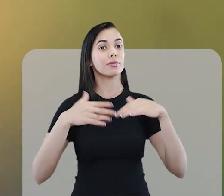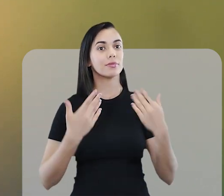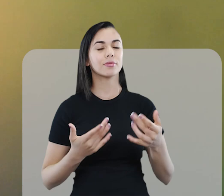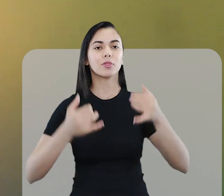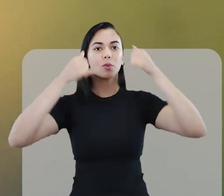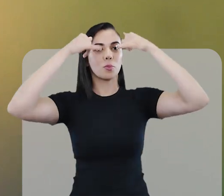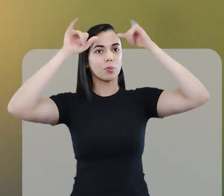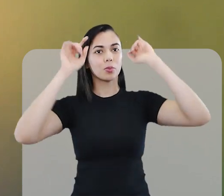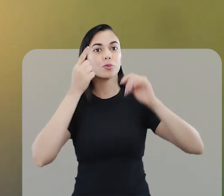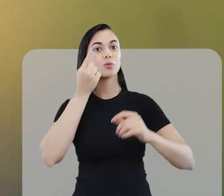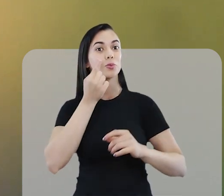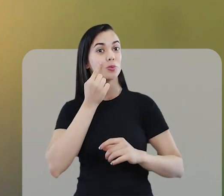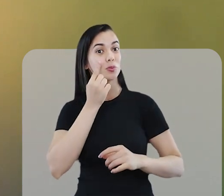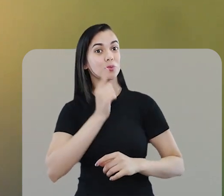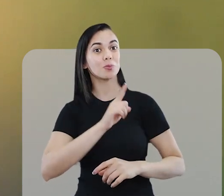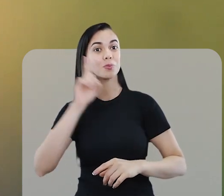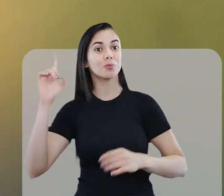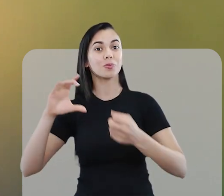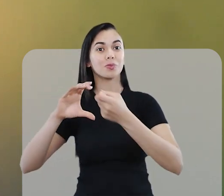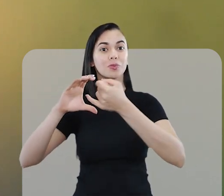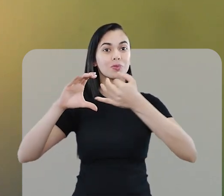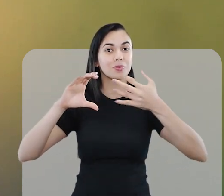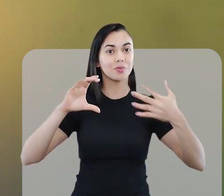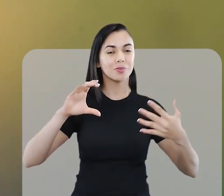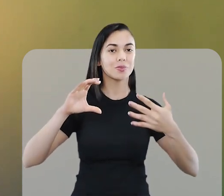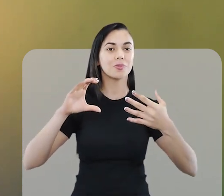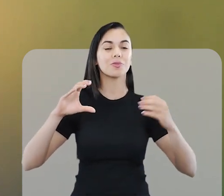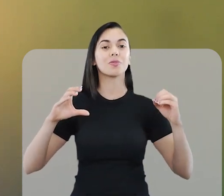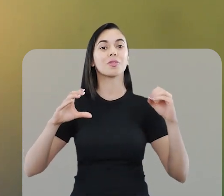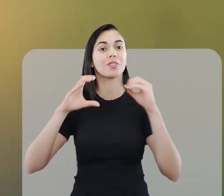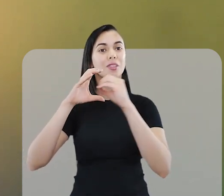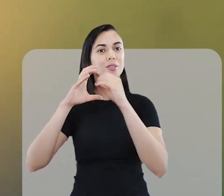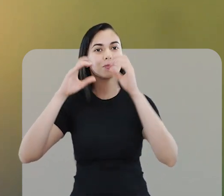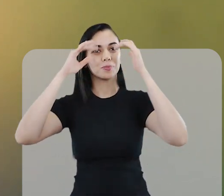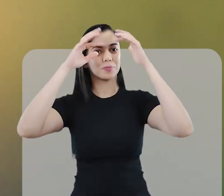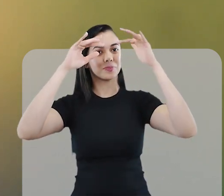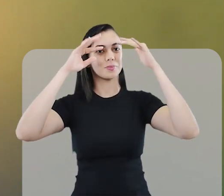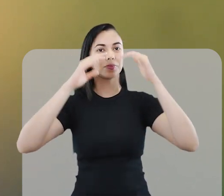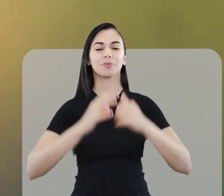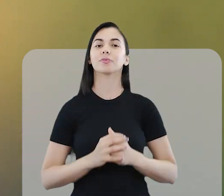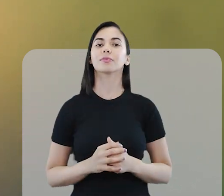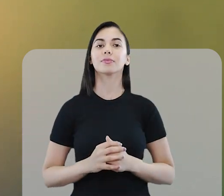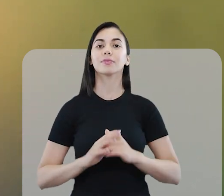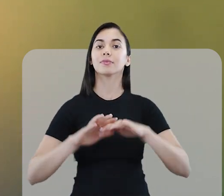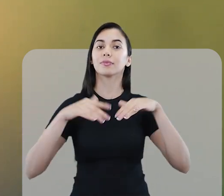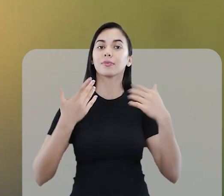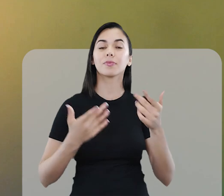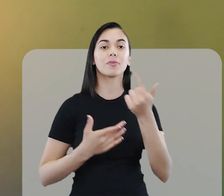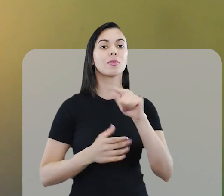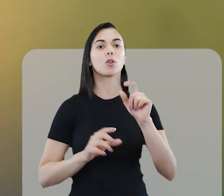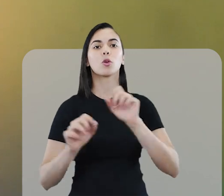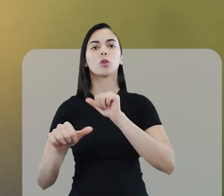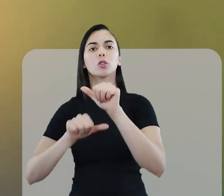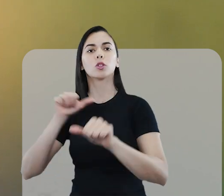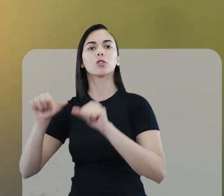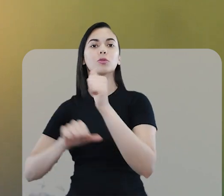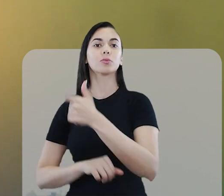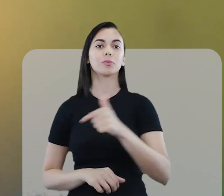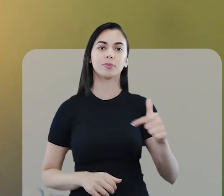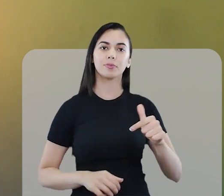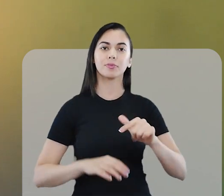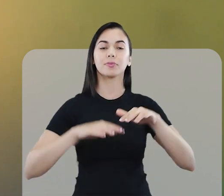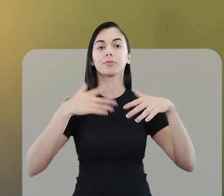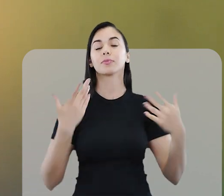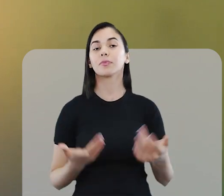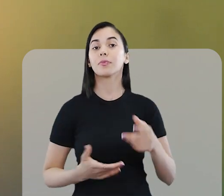muito bem com a sua característica, né? A célula de neurônio, ela não tem regeneração. Então, vale lembrar que os